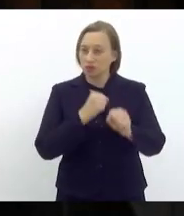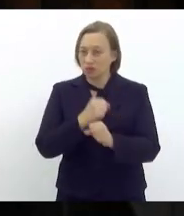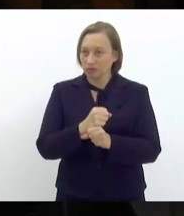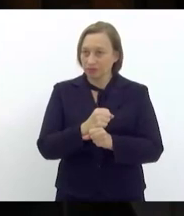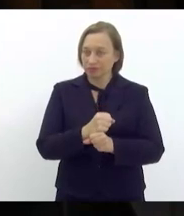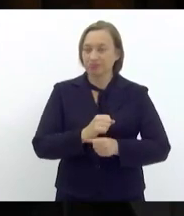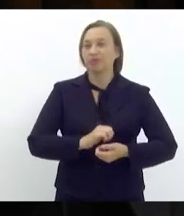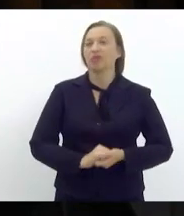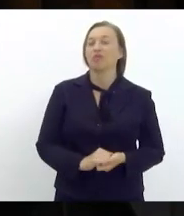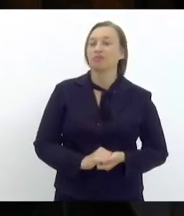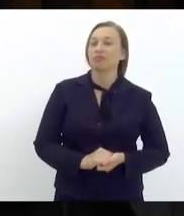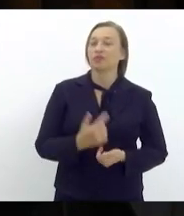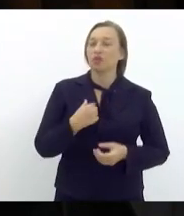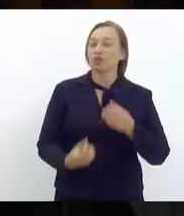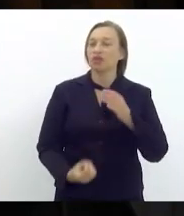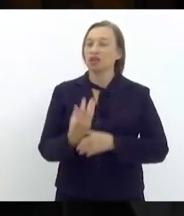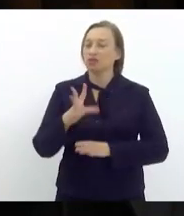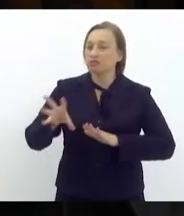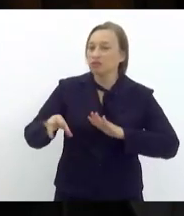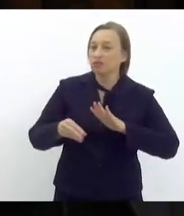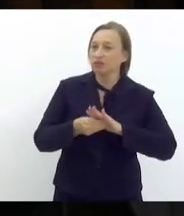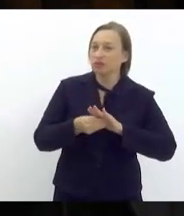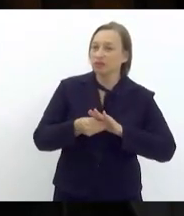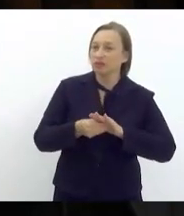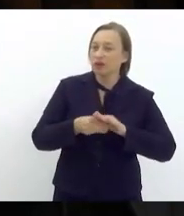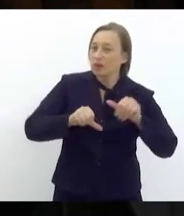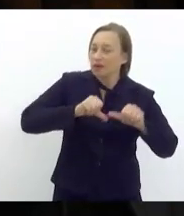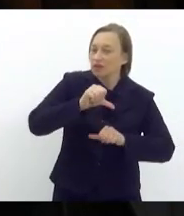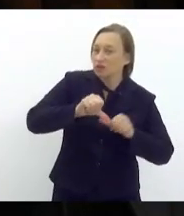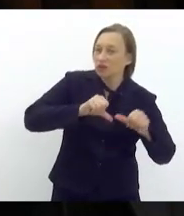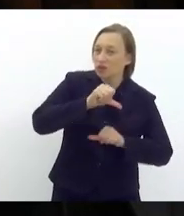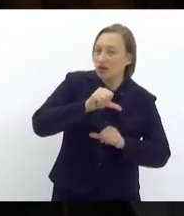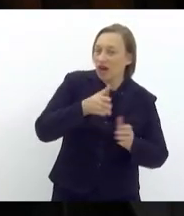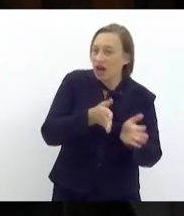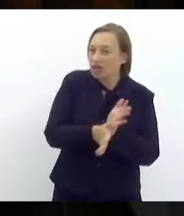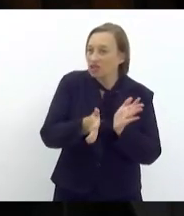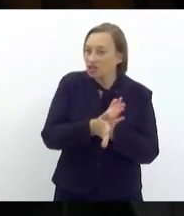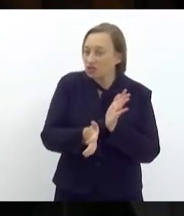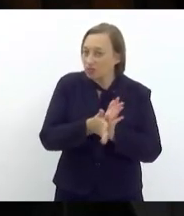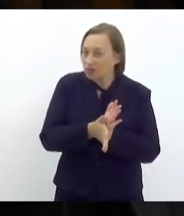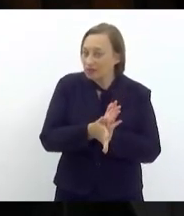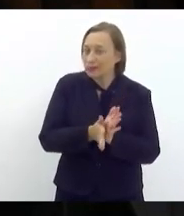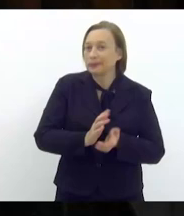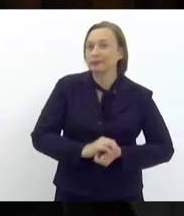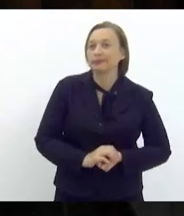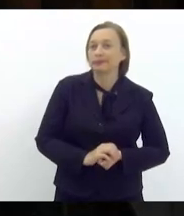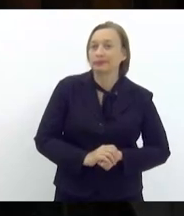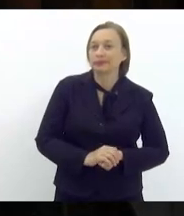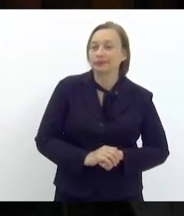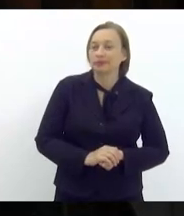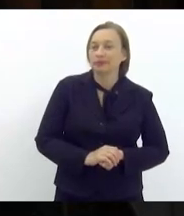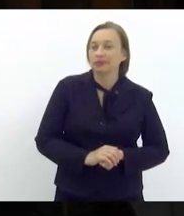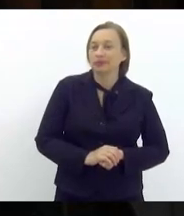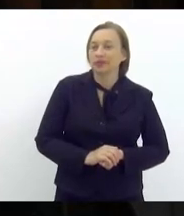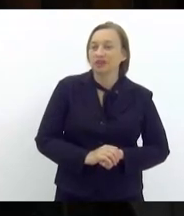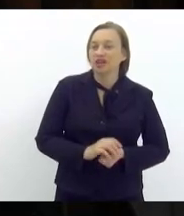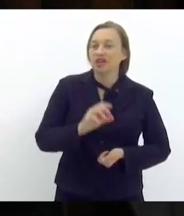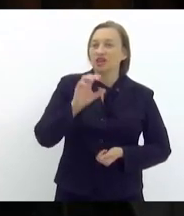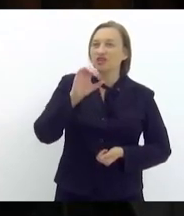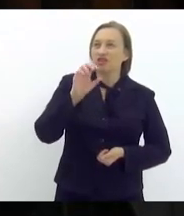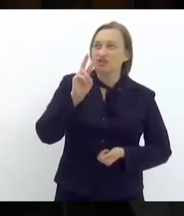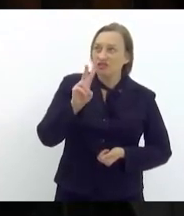eu fiz uma emenda para trocar as despesas vigentes para as despesas